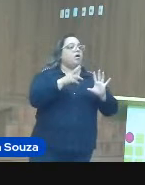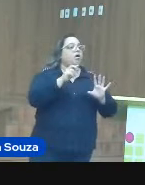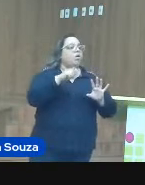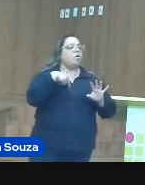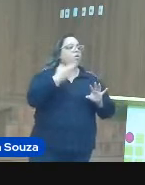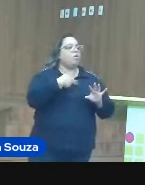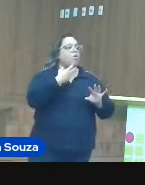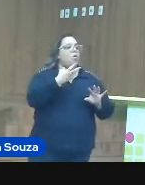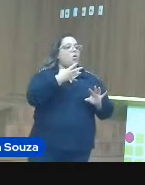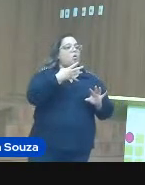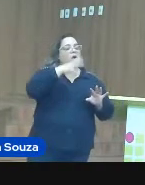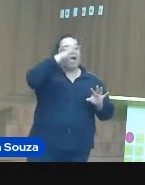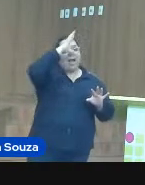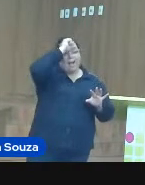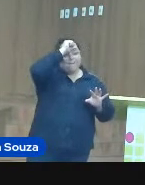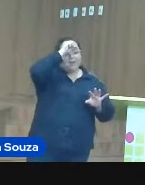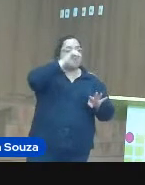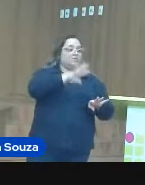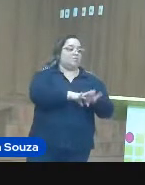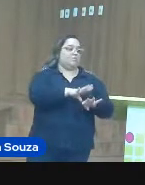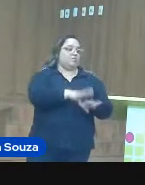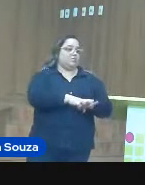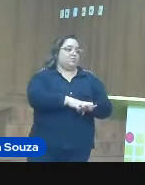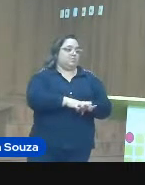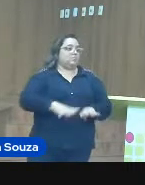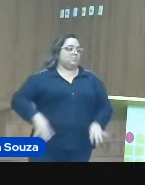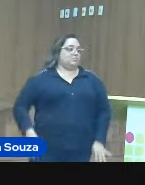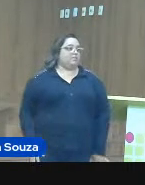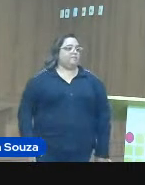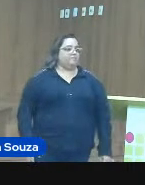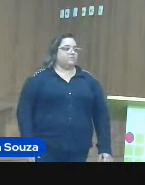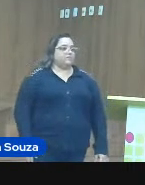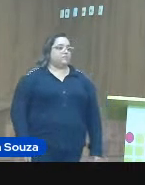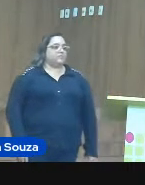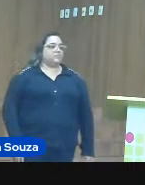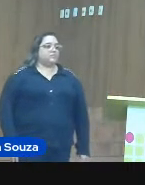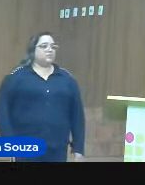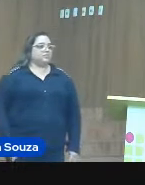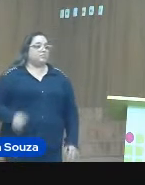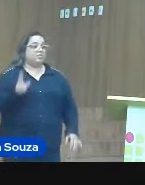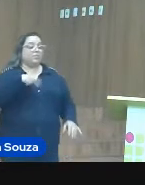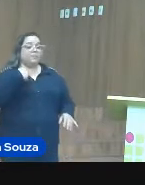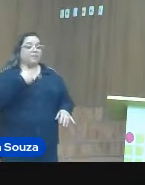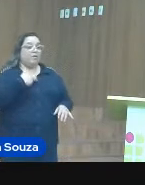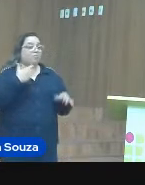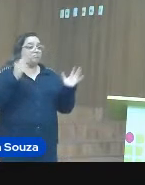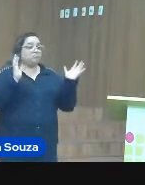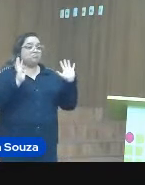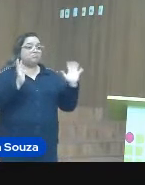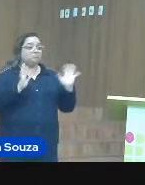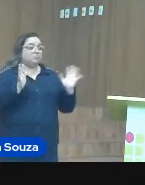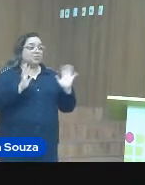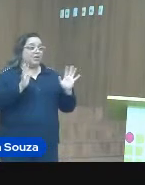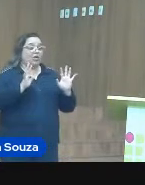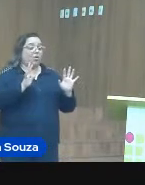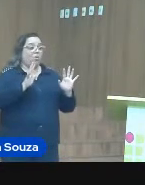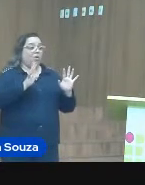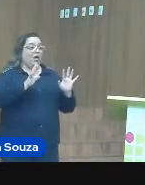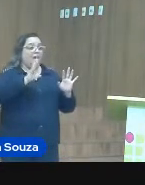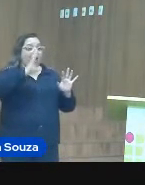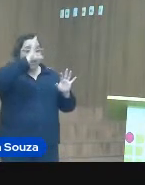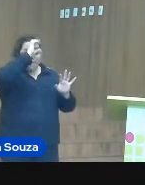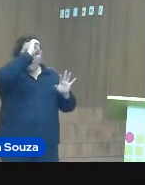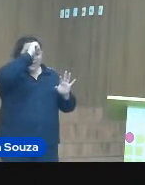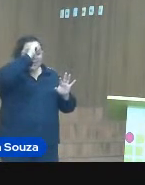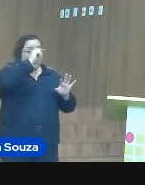reconhece como matemática. Então, se a gente não reconhecer que o afeto faz